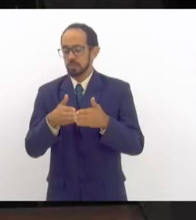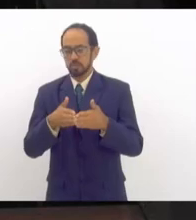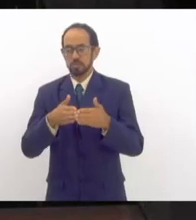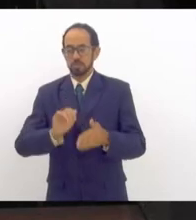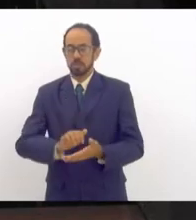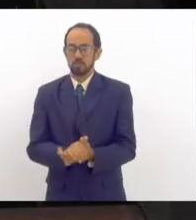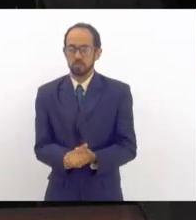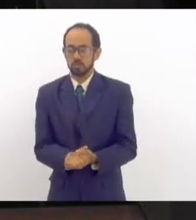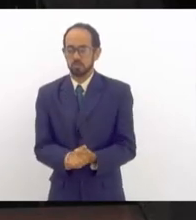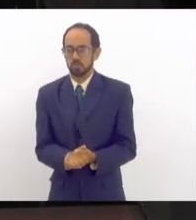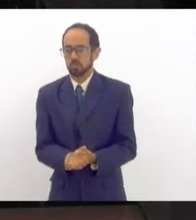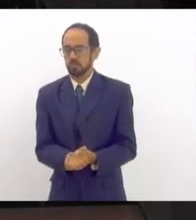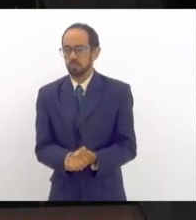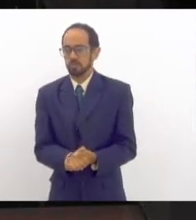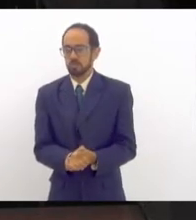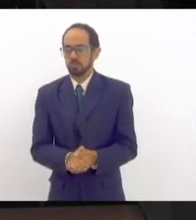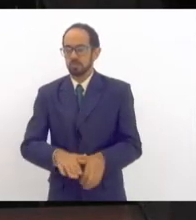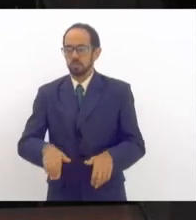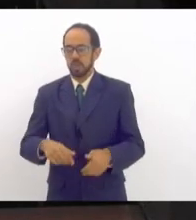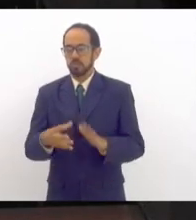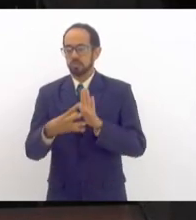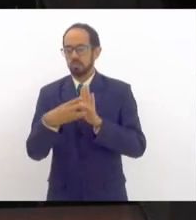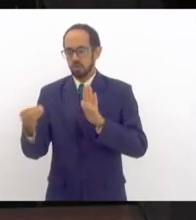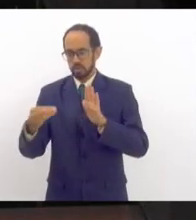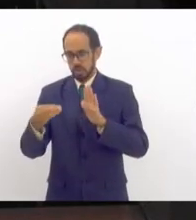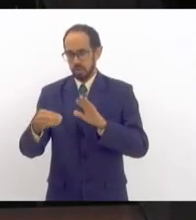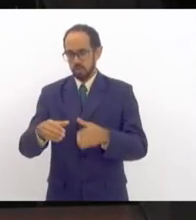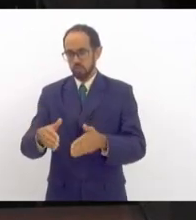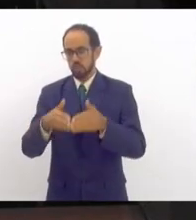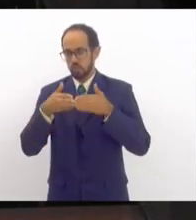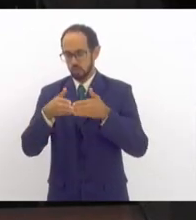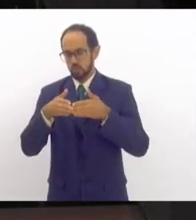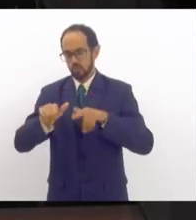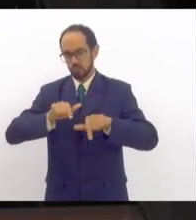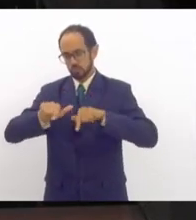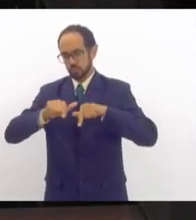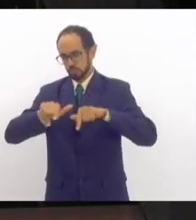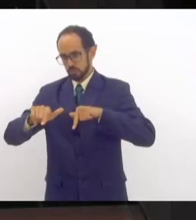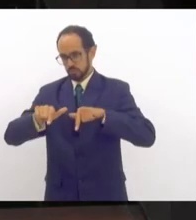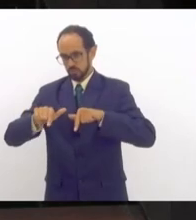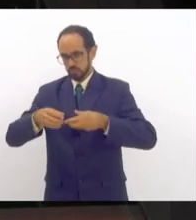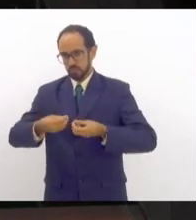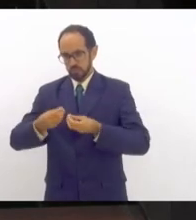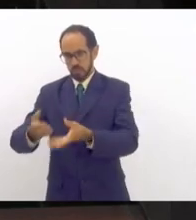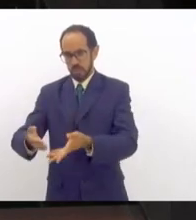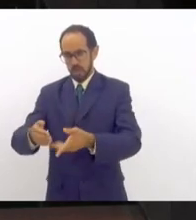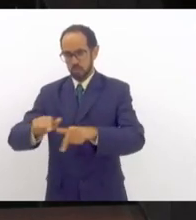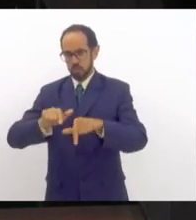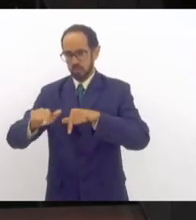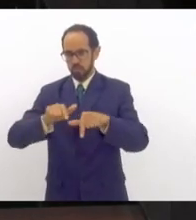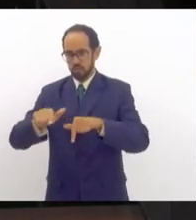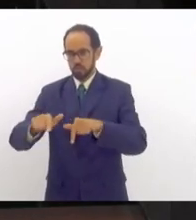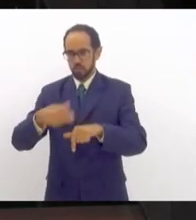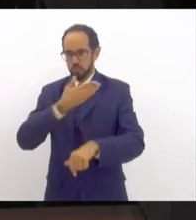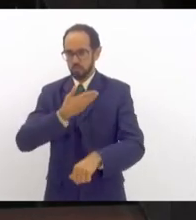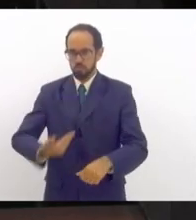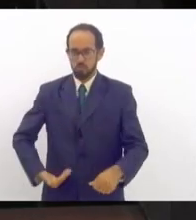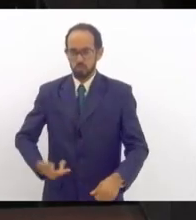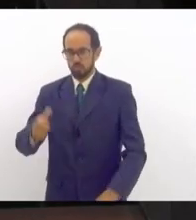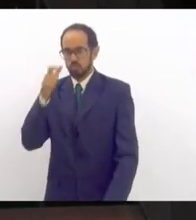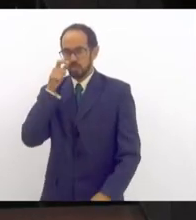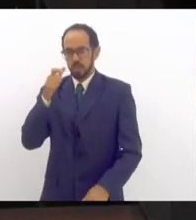pro Brasil todo que esse modelo de permissões e concessões de entregar o serviço público na mão no interesse do Mercado